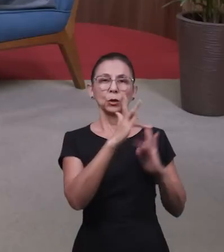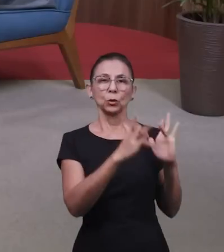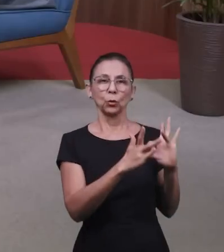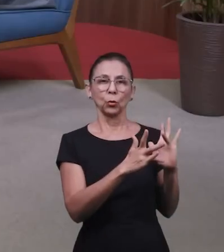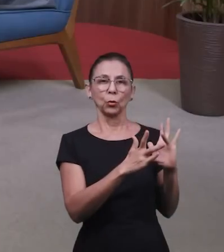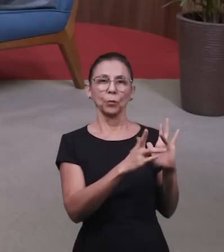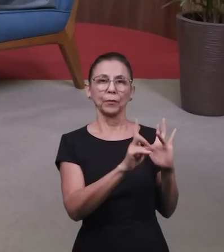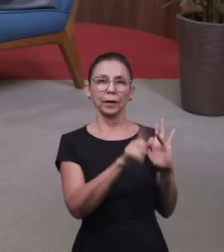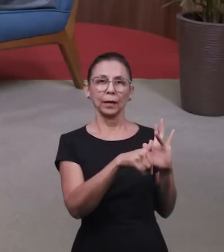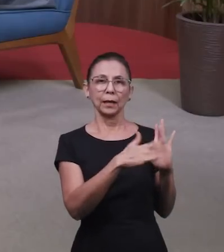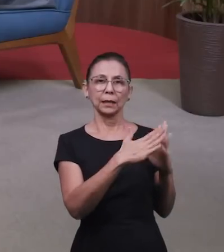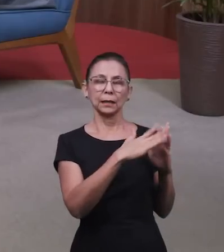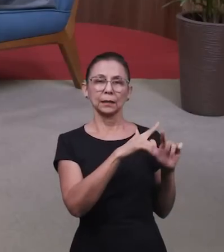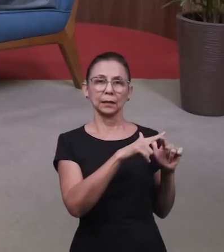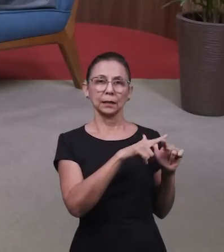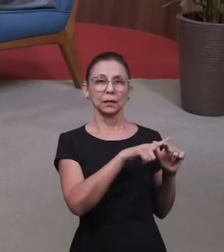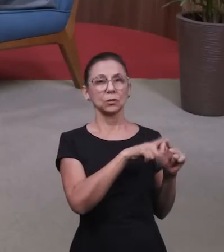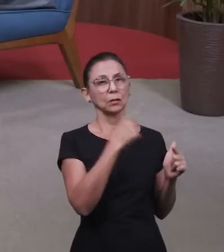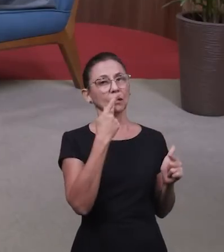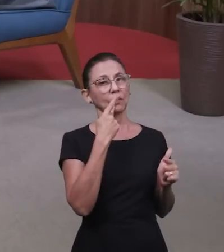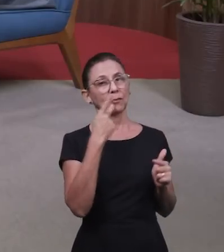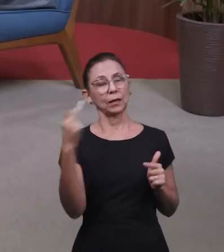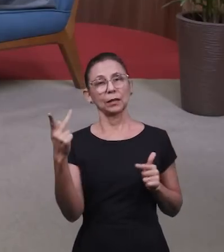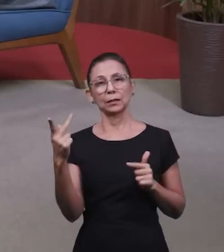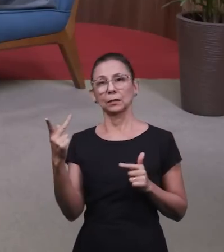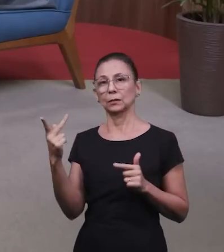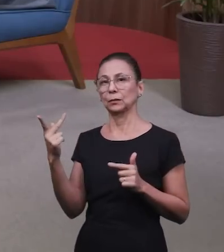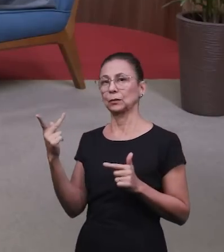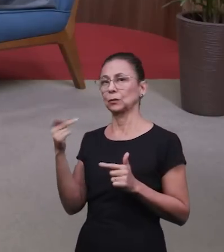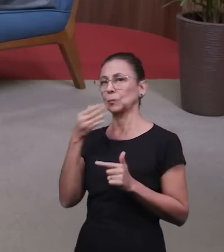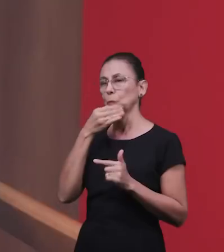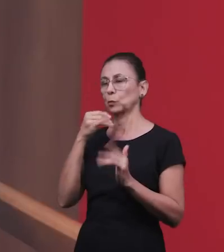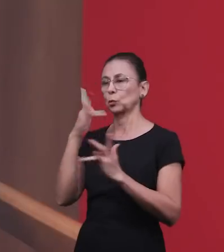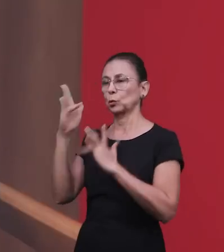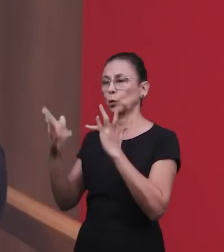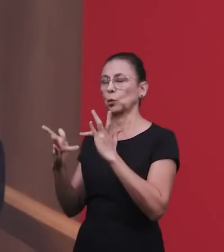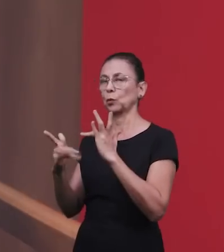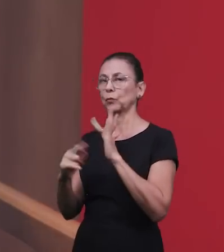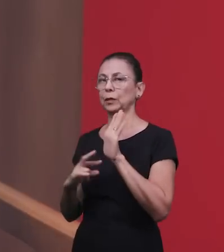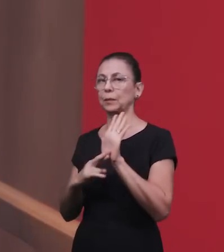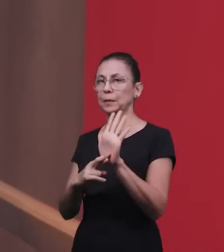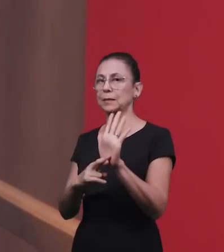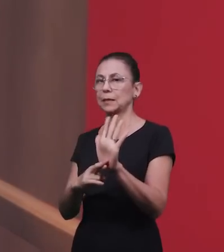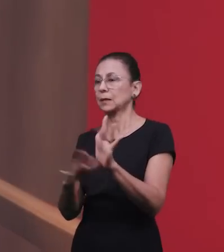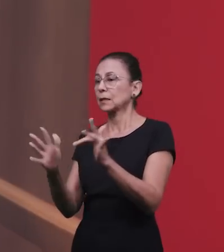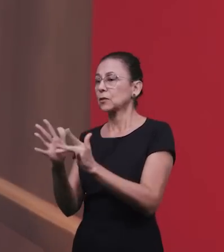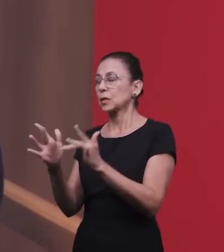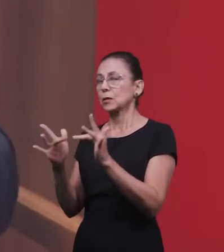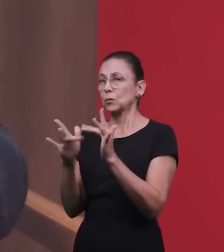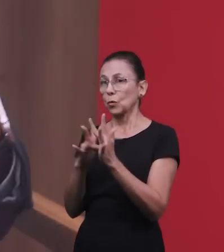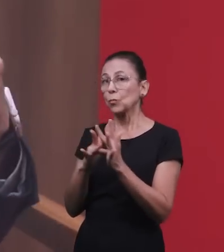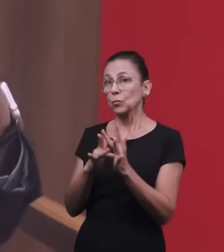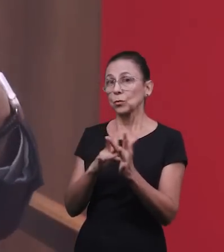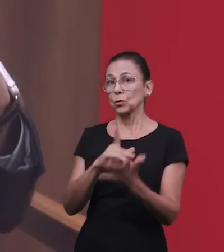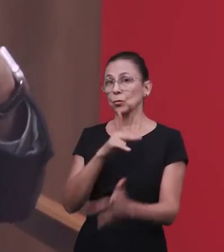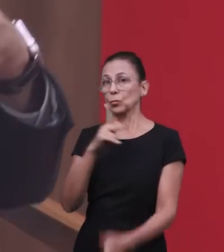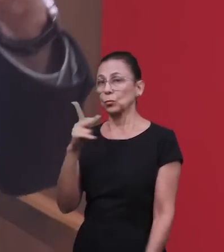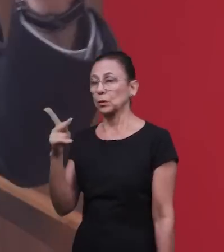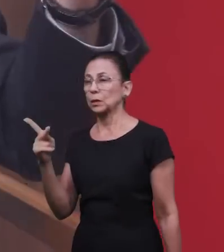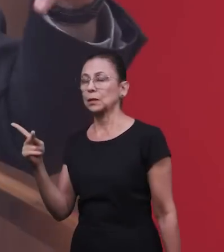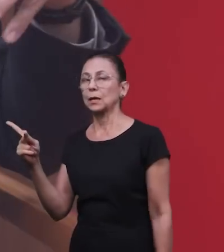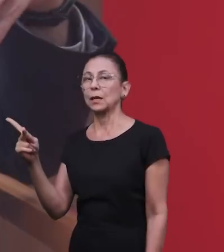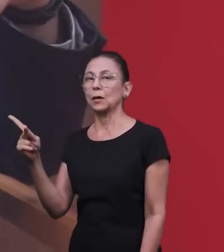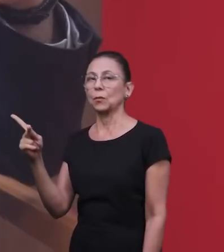noivo. Ou seja, a igreja dizendo: Jesus, o teu nome é como